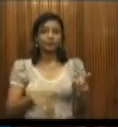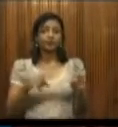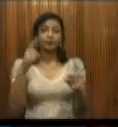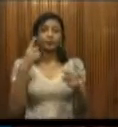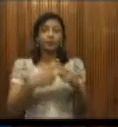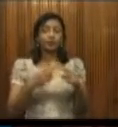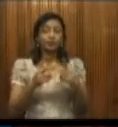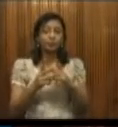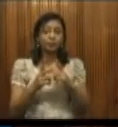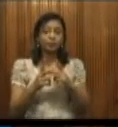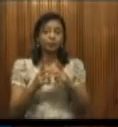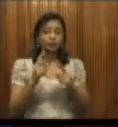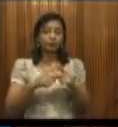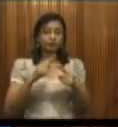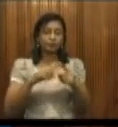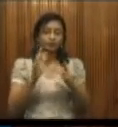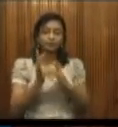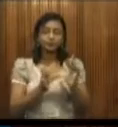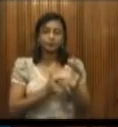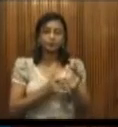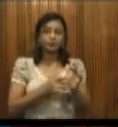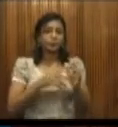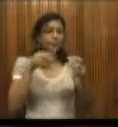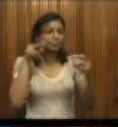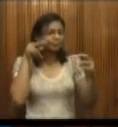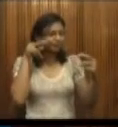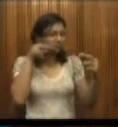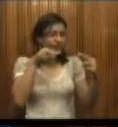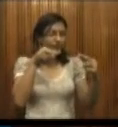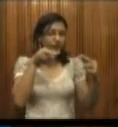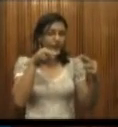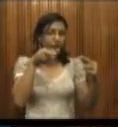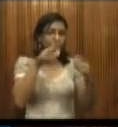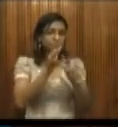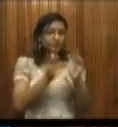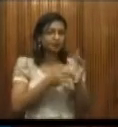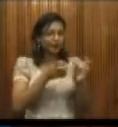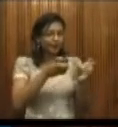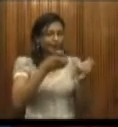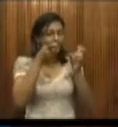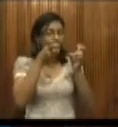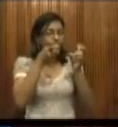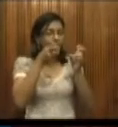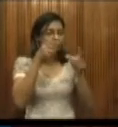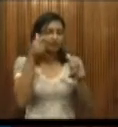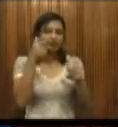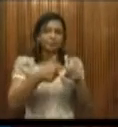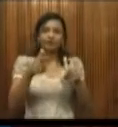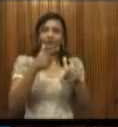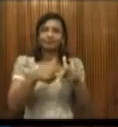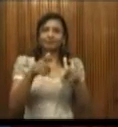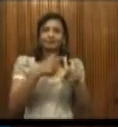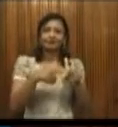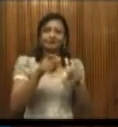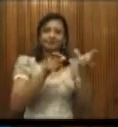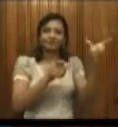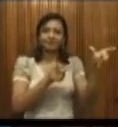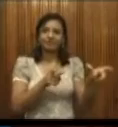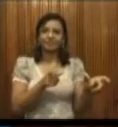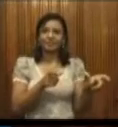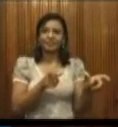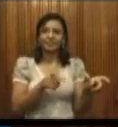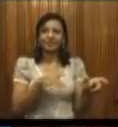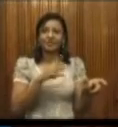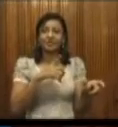homem. Jesus olhou para aquele homem e Jesus percebeu que o problema daquele homem era o apego dele às